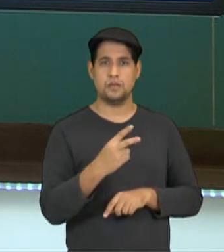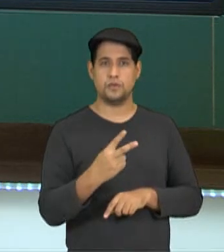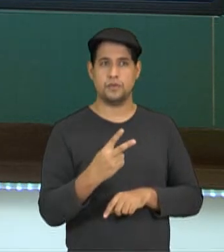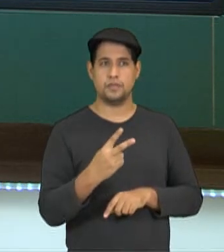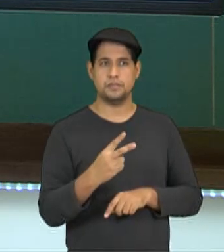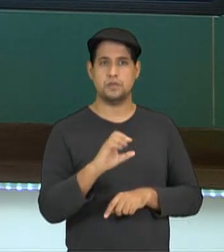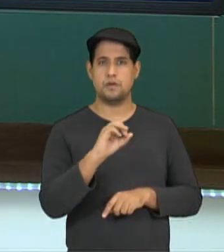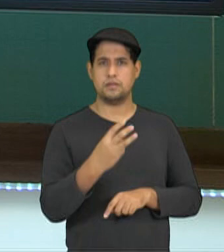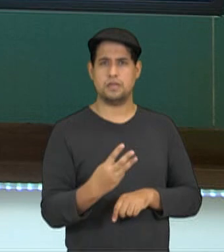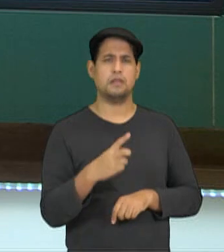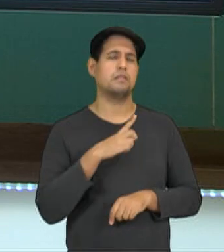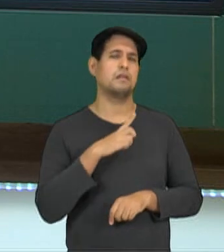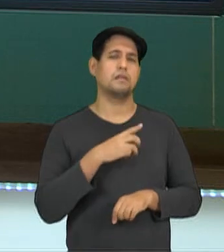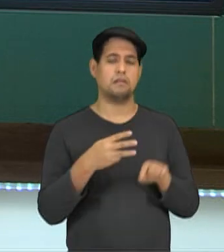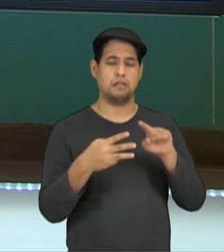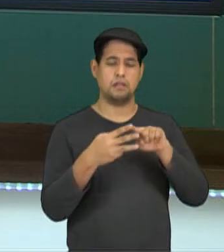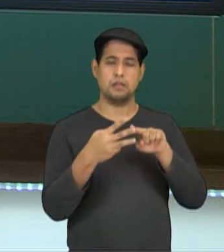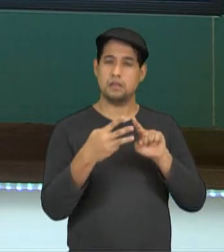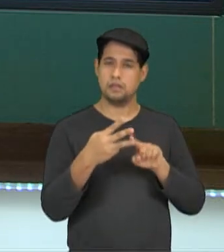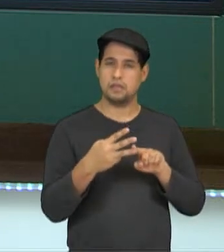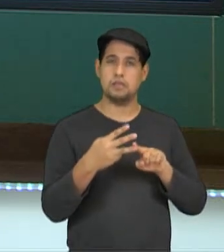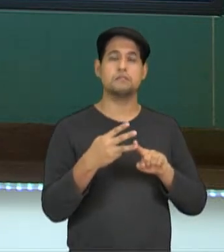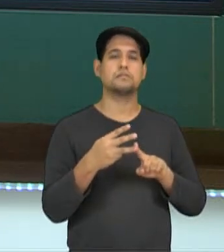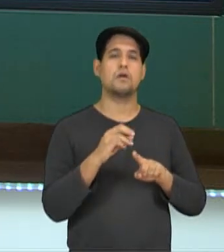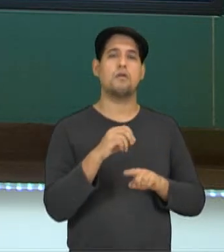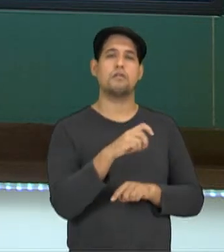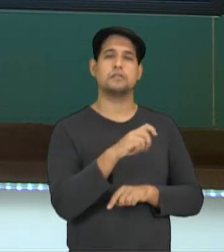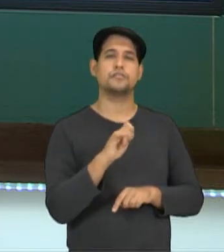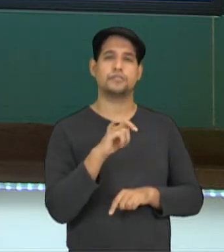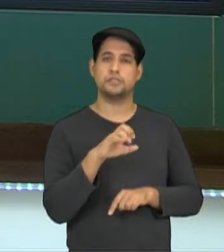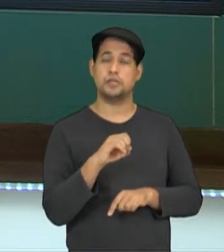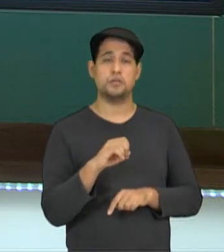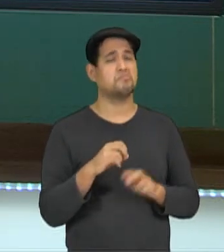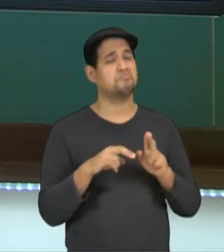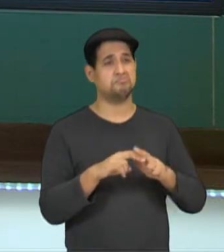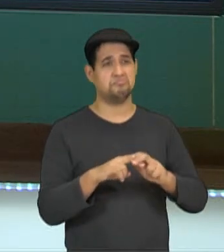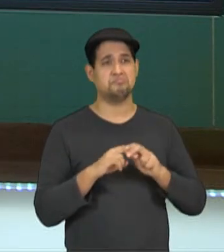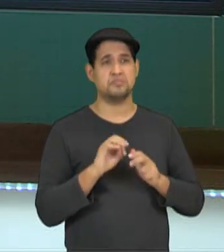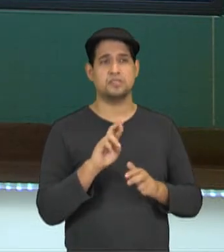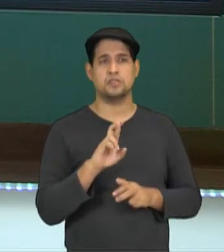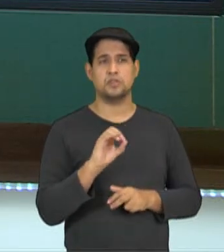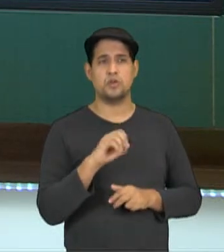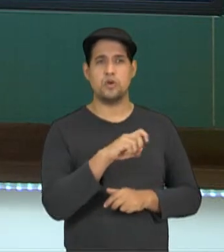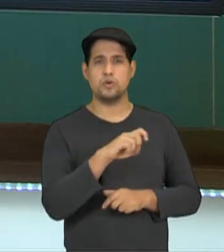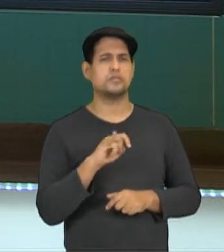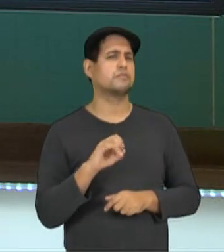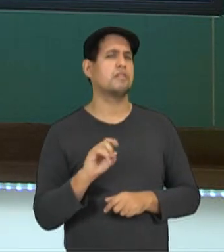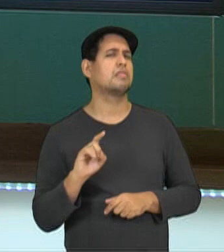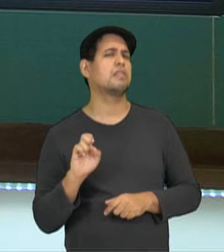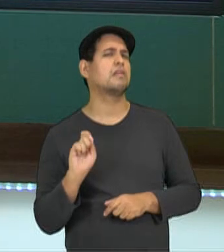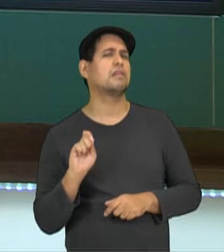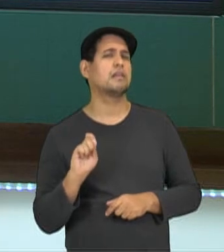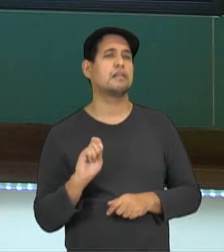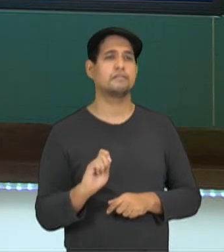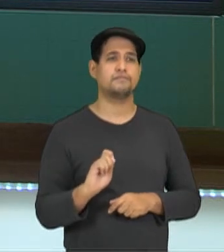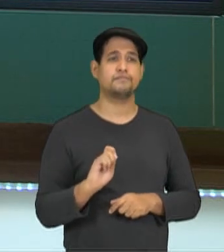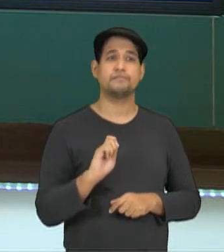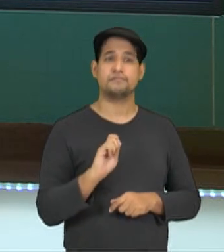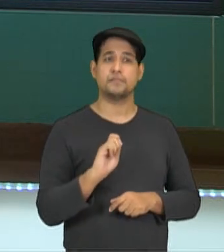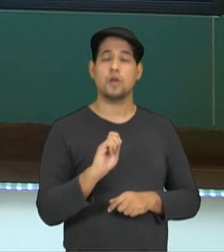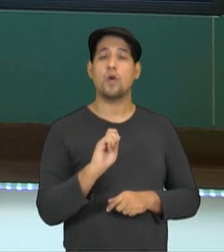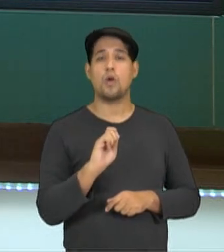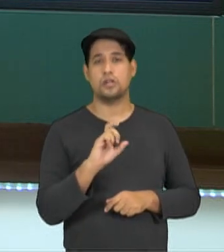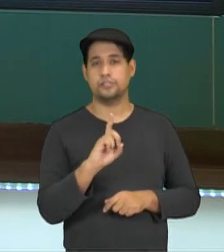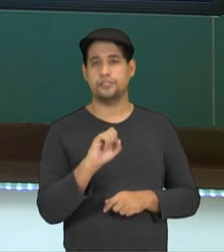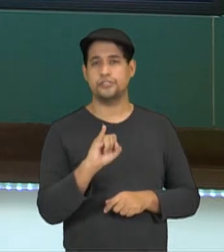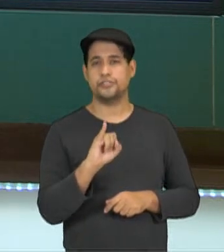Cl2O3. Então, temos 3 oxigênios, por isso que ele ficou trióxido de, e aí temos o cloro, só que 2,